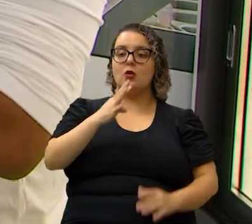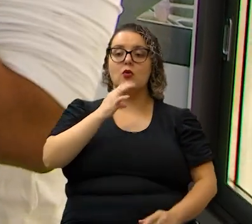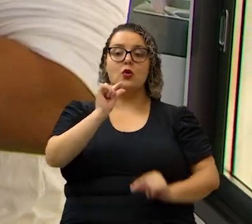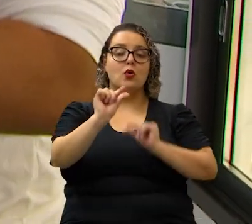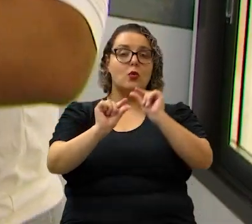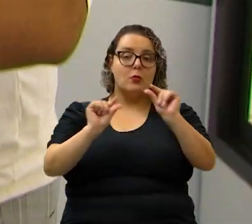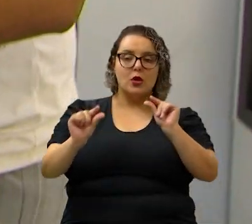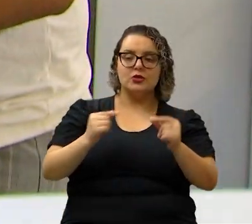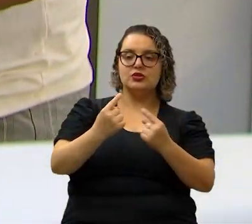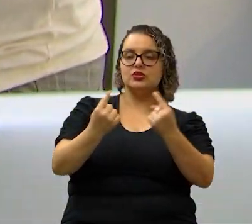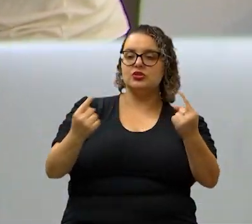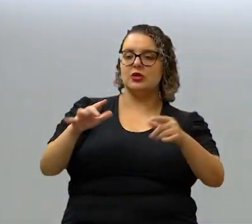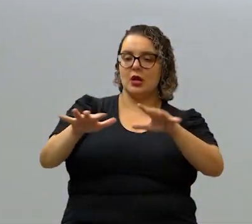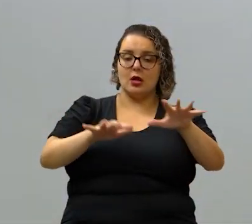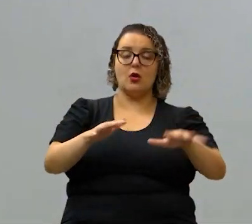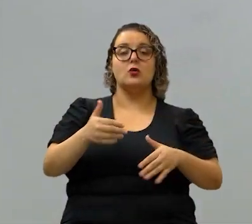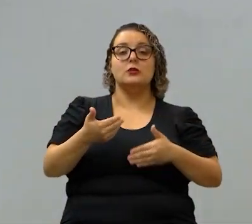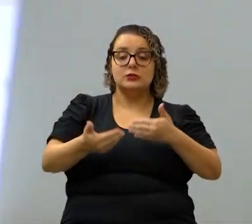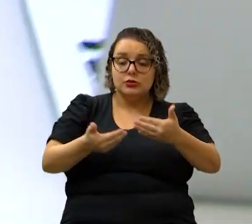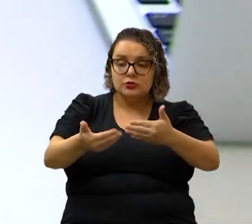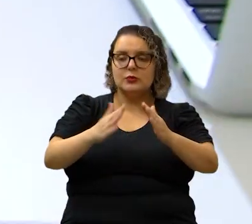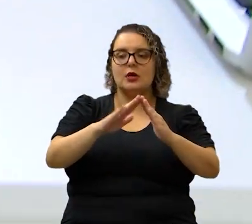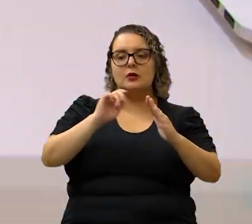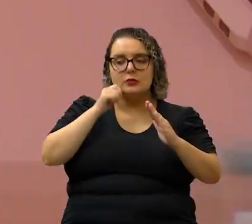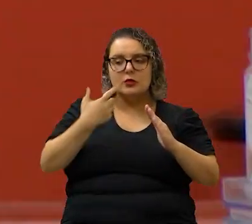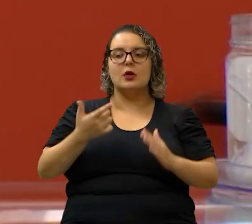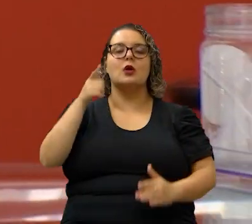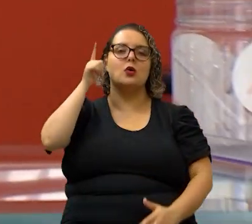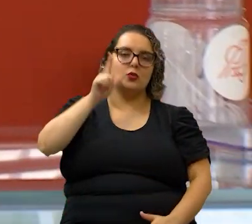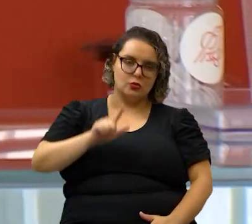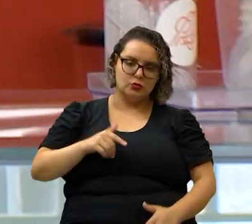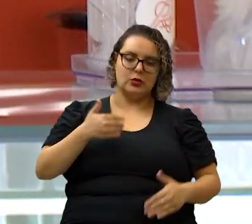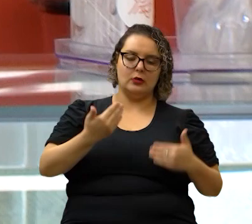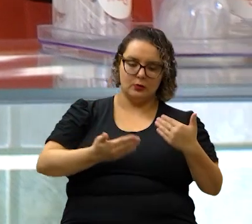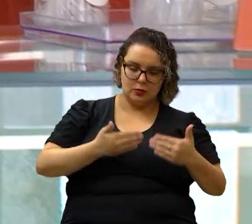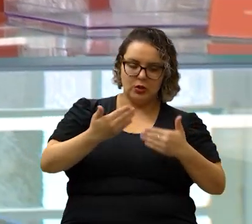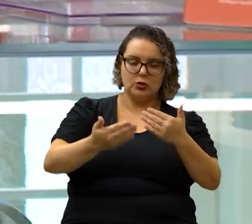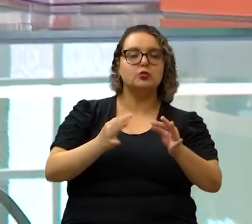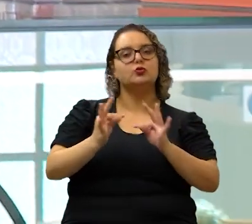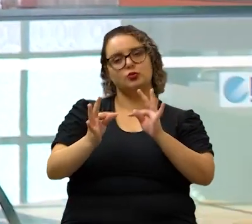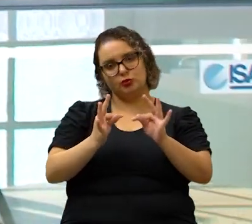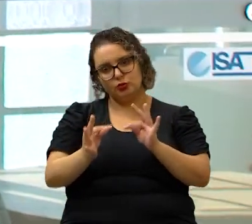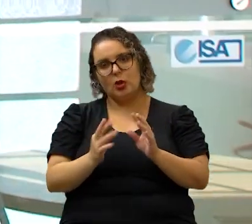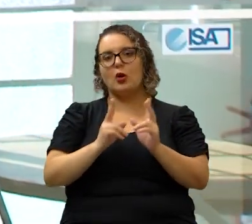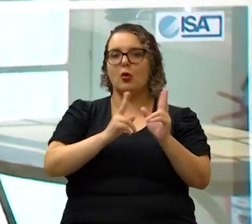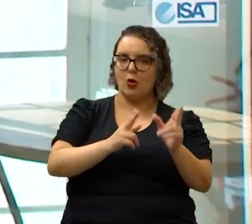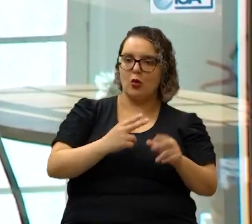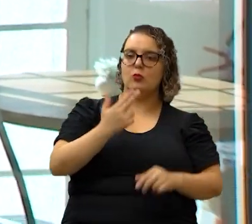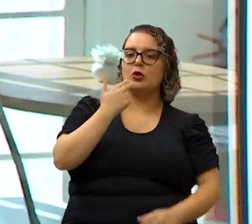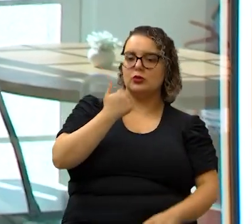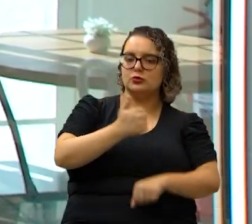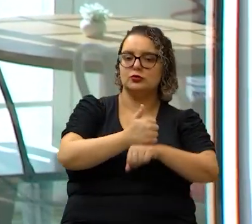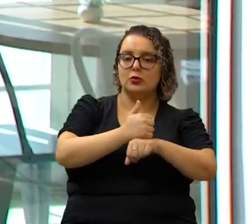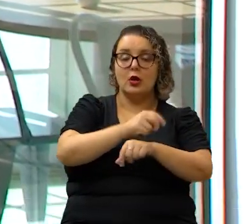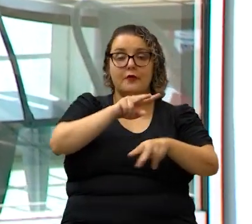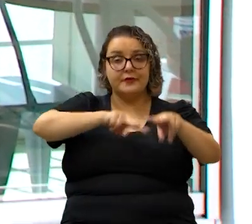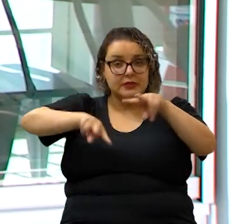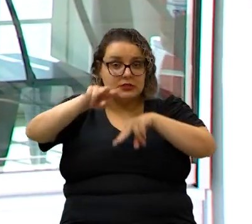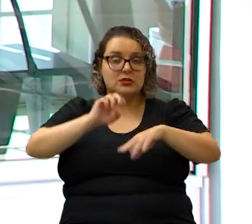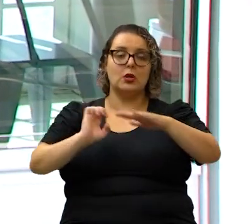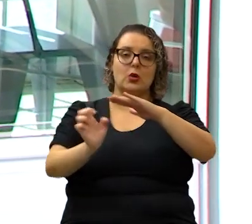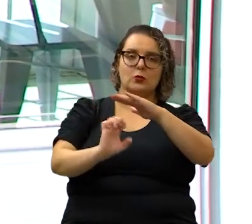cada área. Então, os primeiros passos da padocaria eu consegui tocar. Parte técnica como nutricionista,